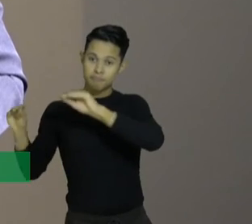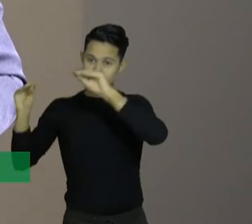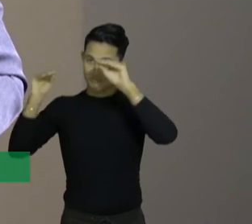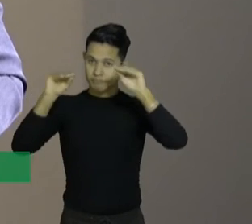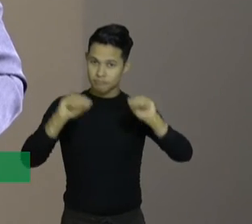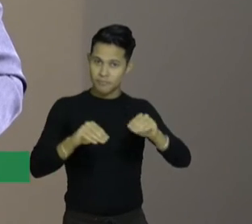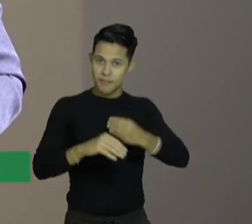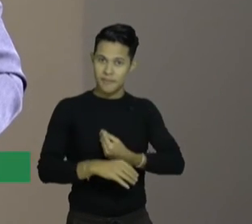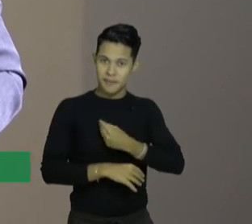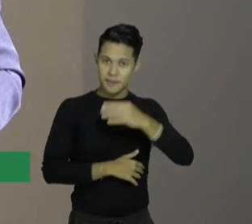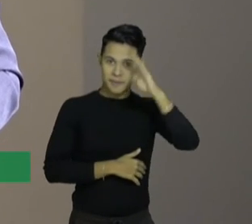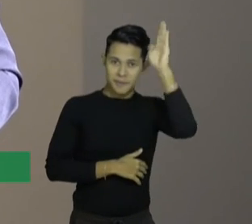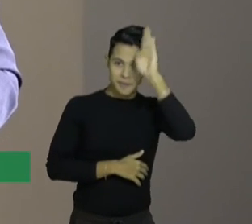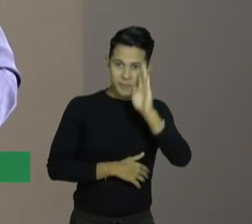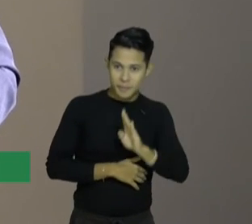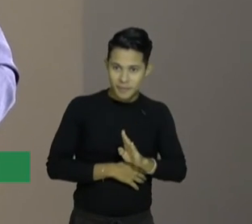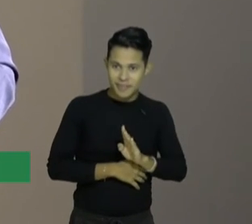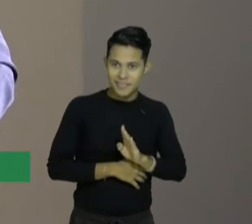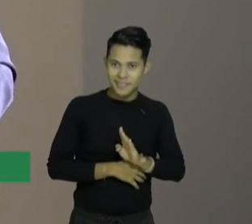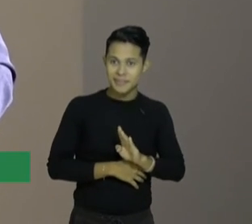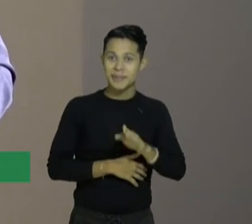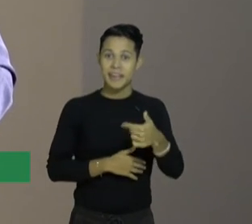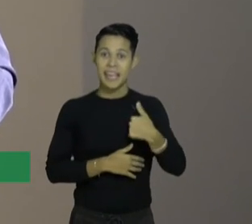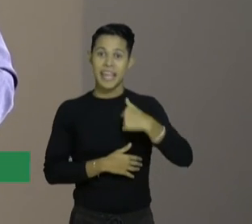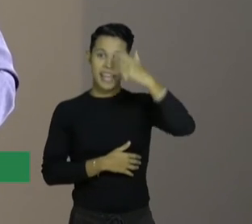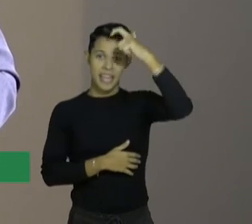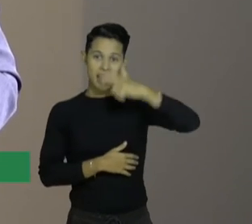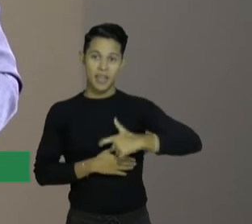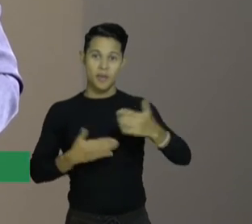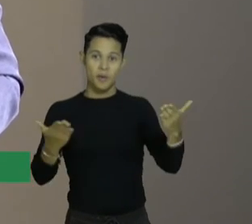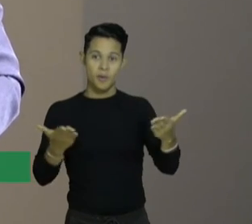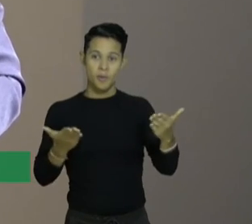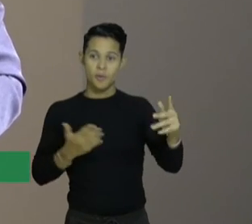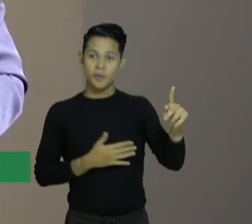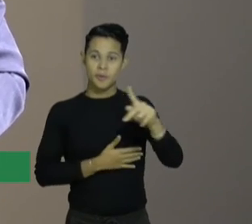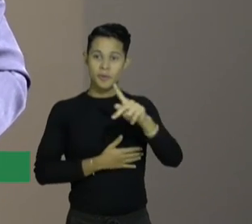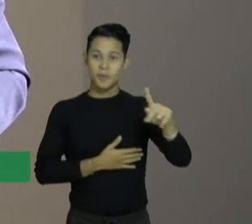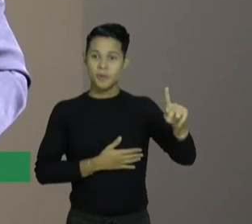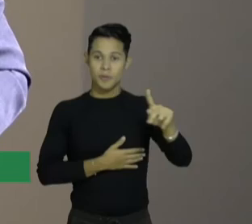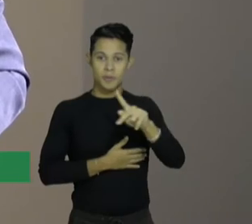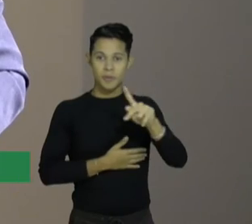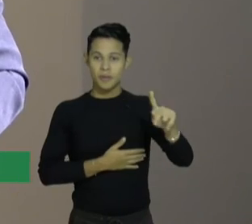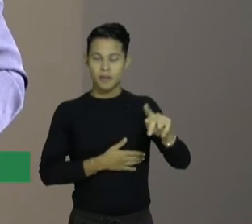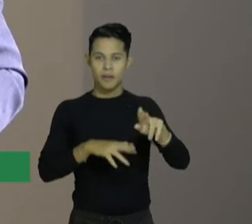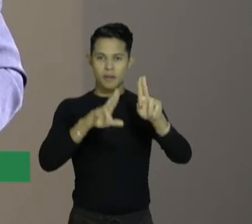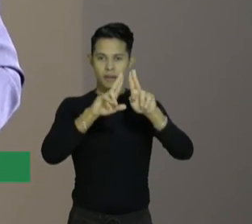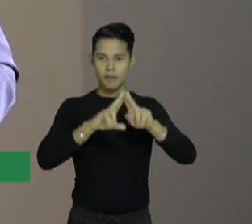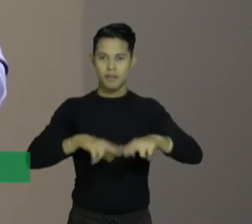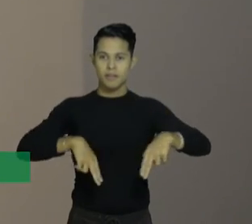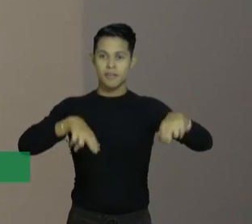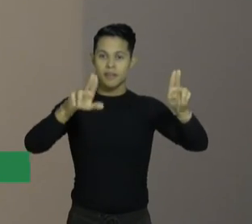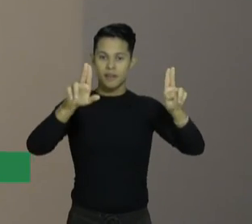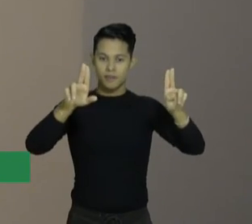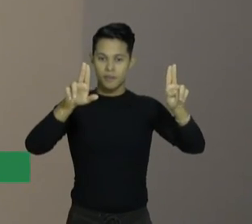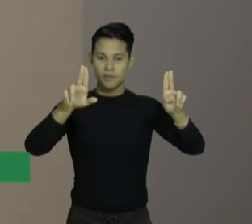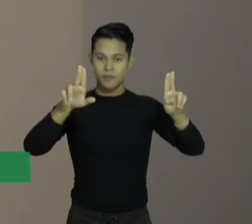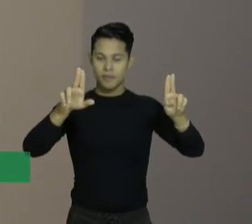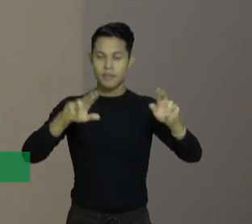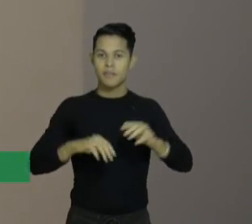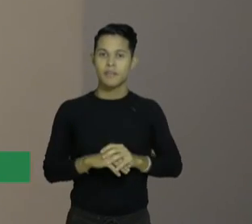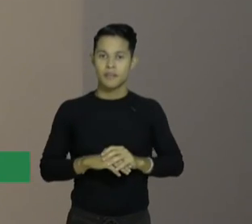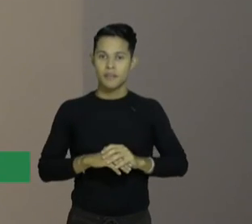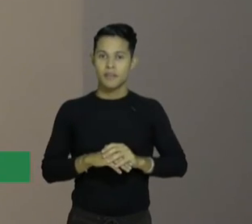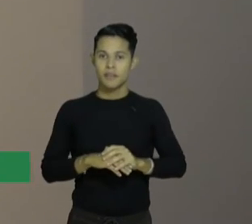sota então eu hoje sou professor da nossa universidade do Sul de Santa Catarina e e tenho o